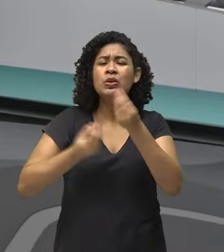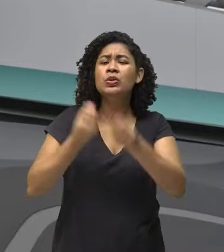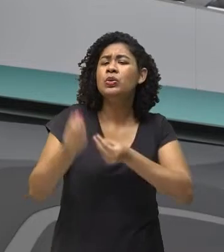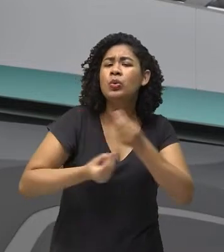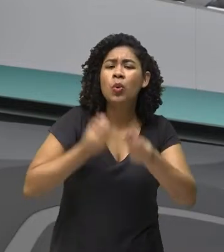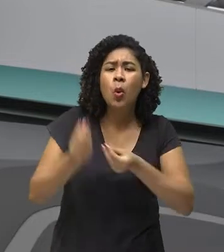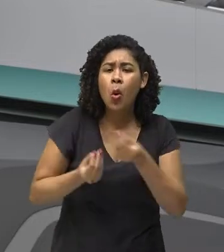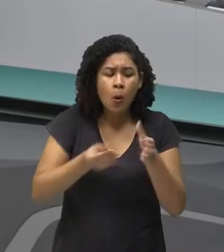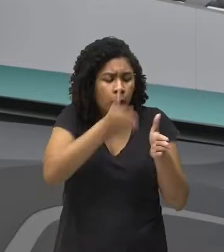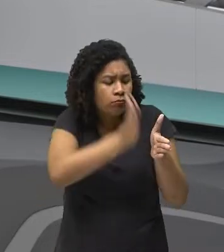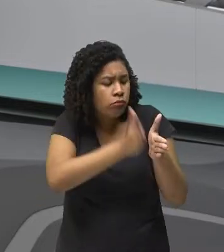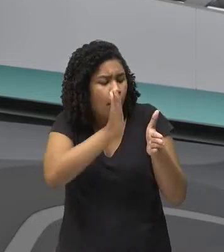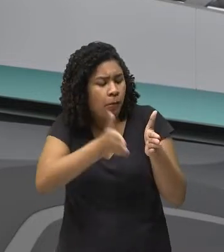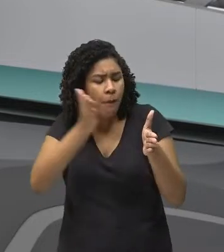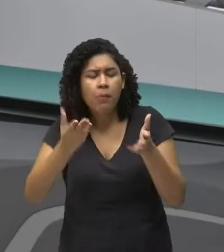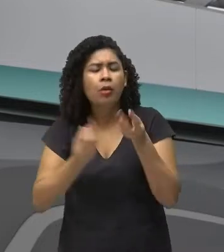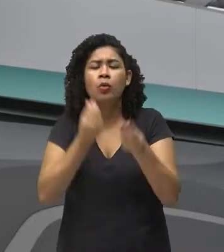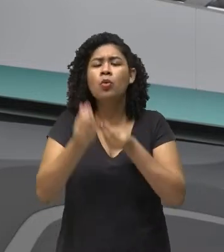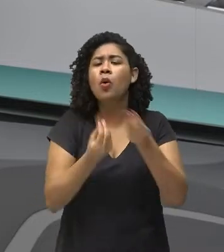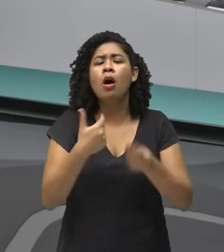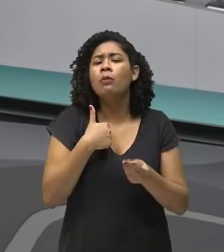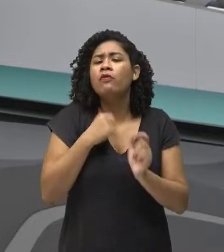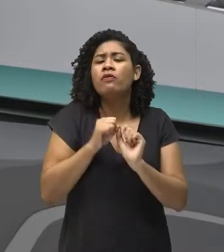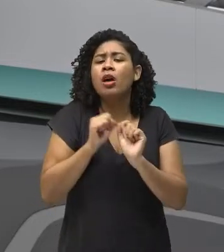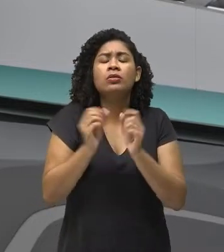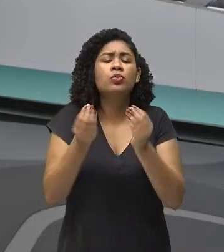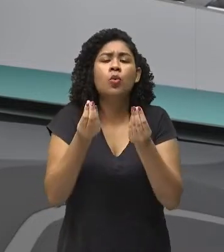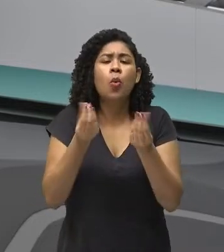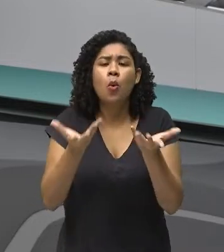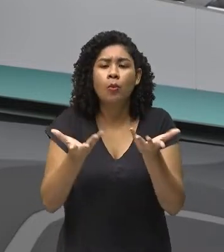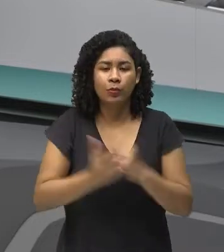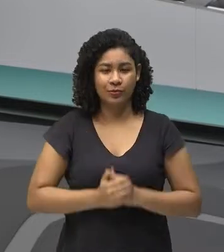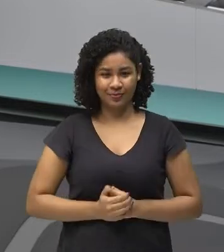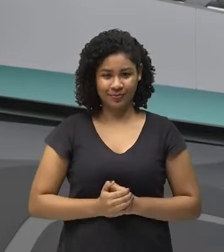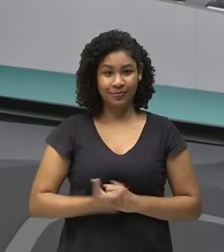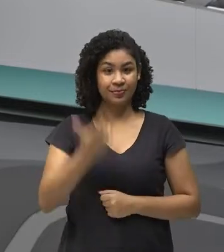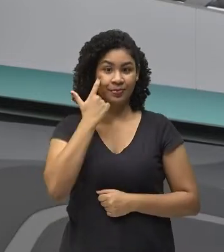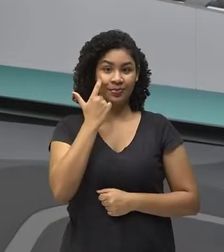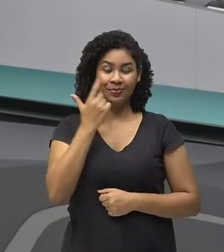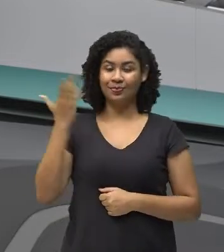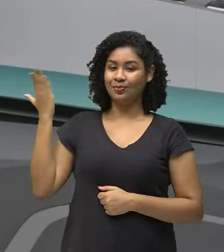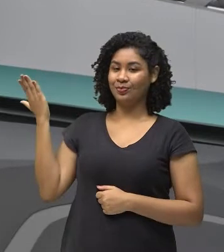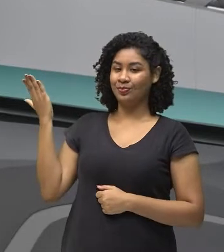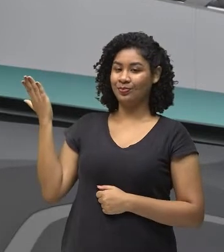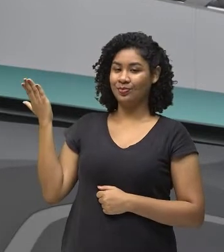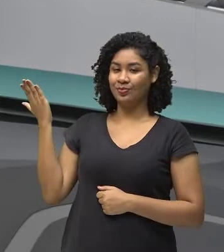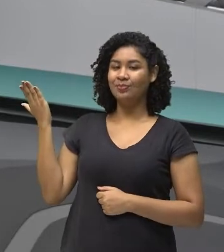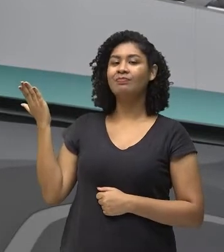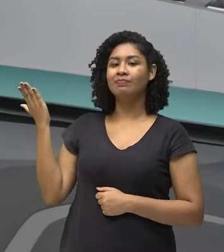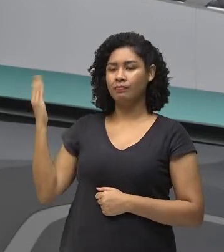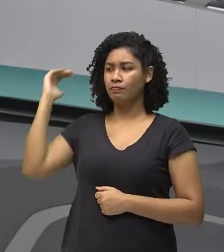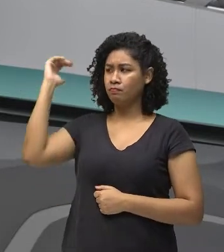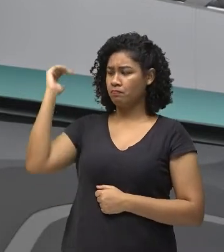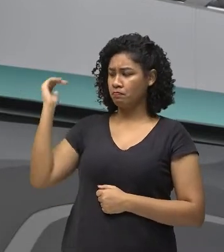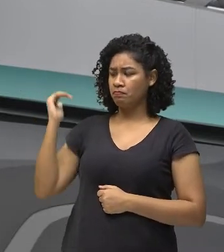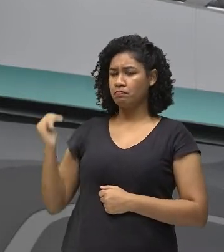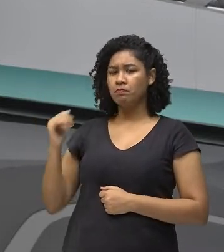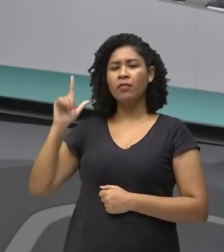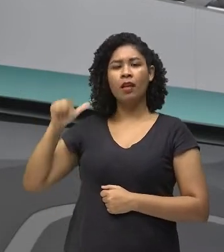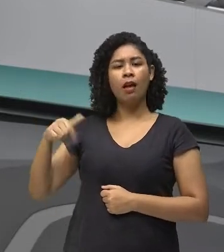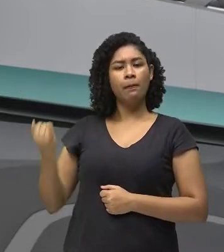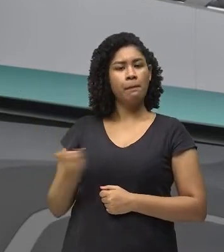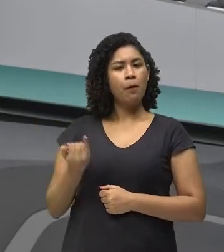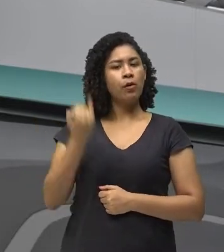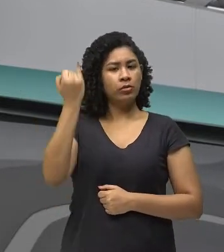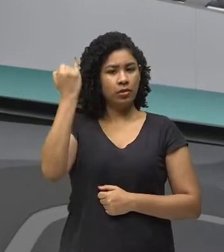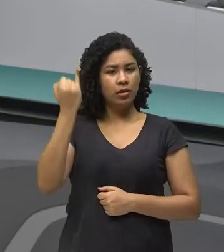o passo a passo? Como eu faço? Como é que eu começo? Aqui, olha só, temos alguns passos, esses passos são importantes, a gente vai ver com calma